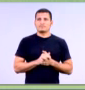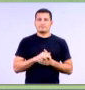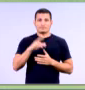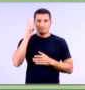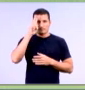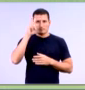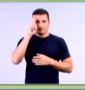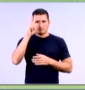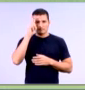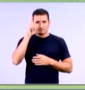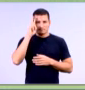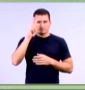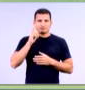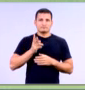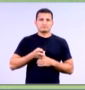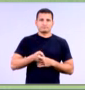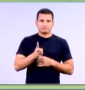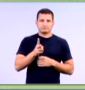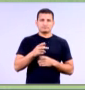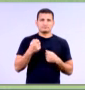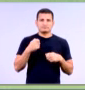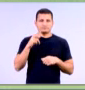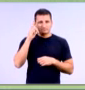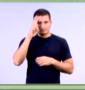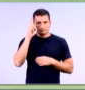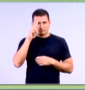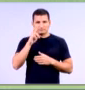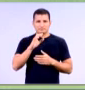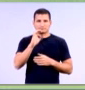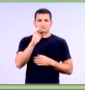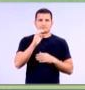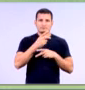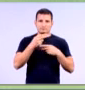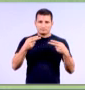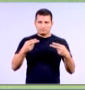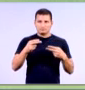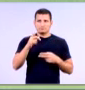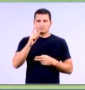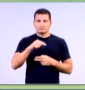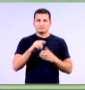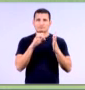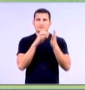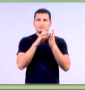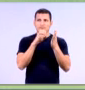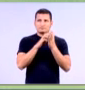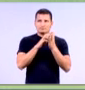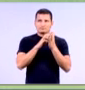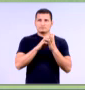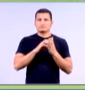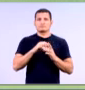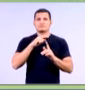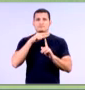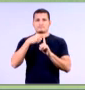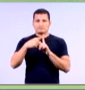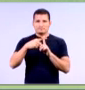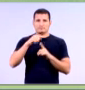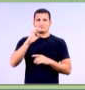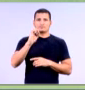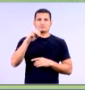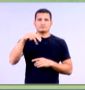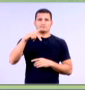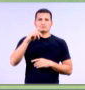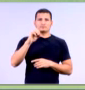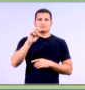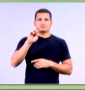Relembrando, sempre o flashback, né? Sempre o flashback. Objeto nada mais é do que característica, mais